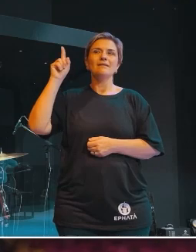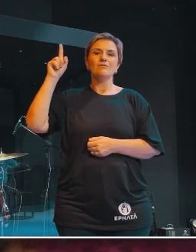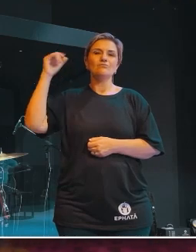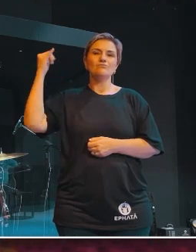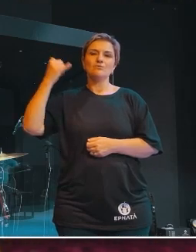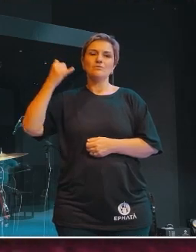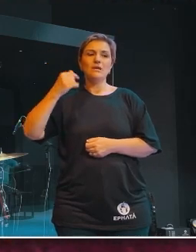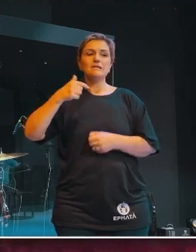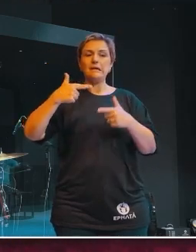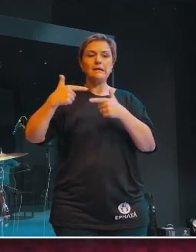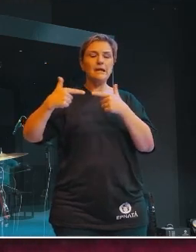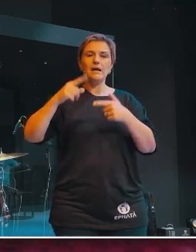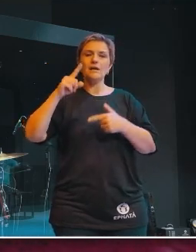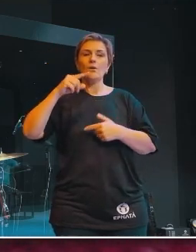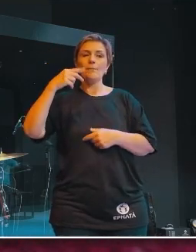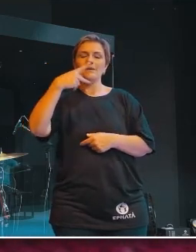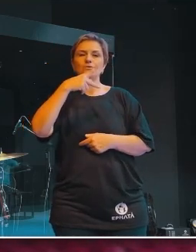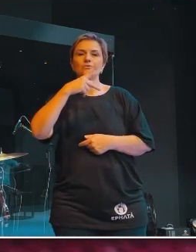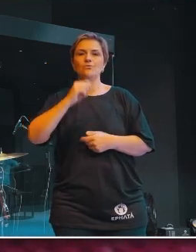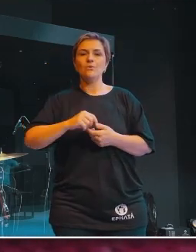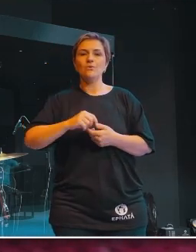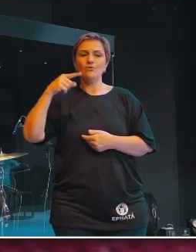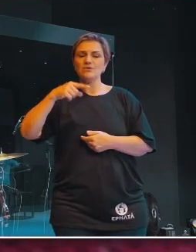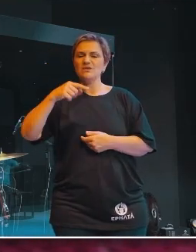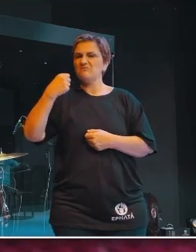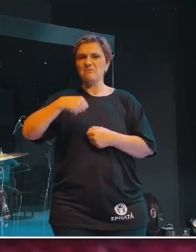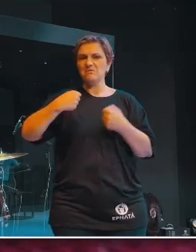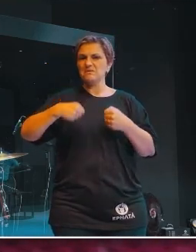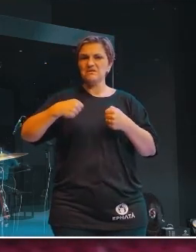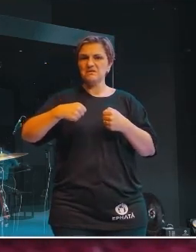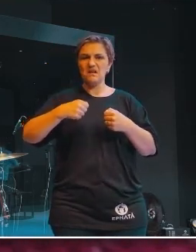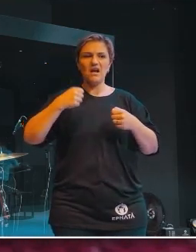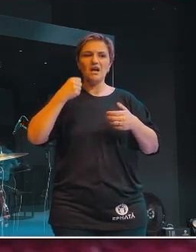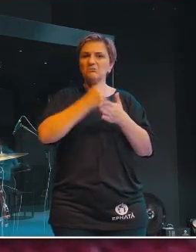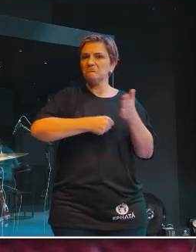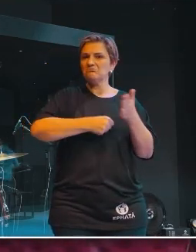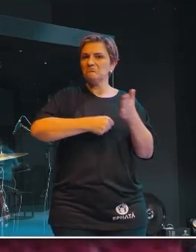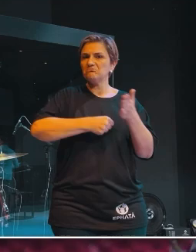Josafá, você não vai precisar nem mesmo lutar.